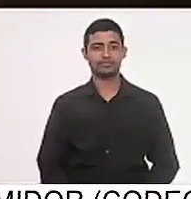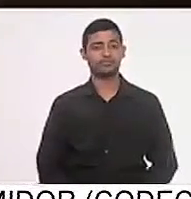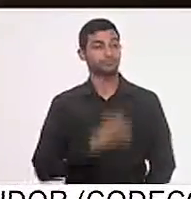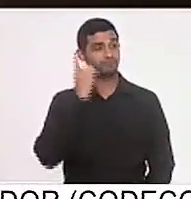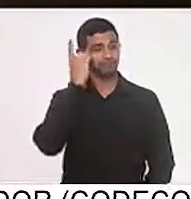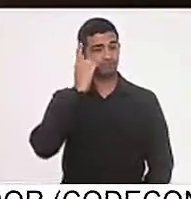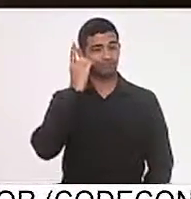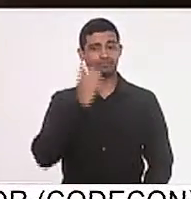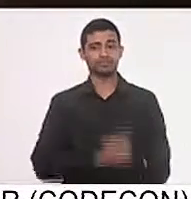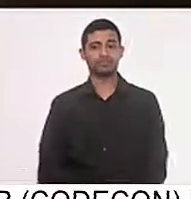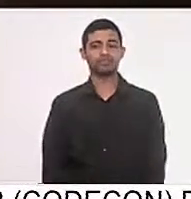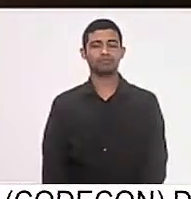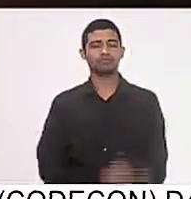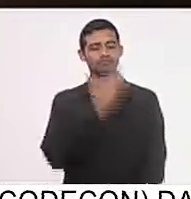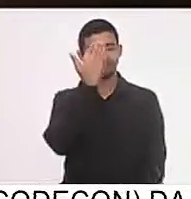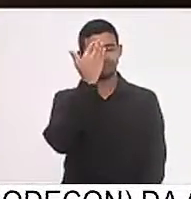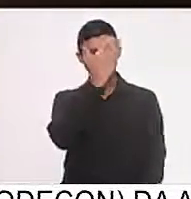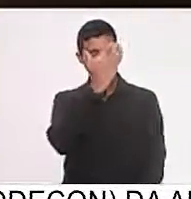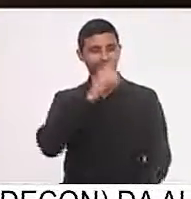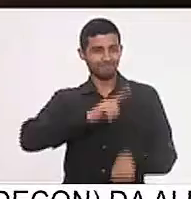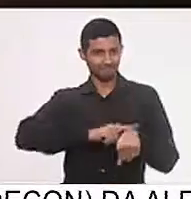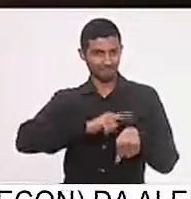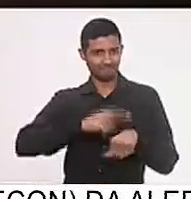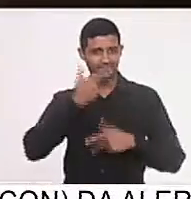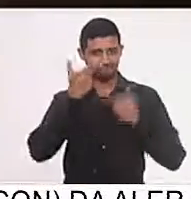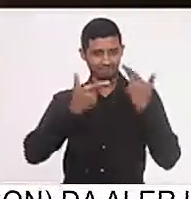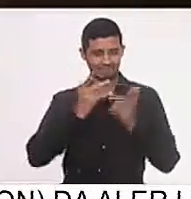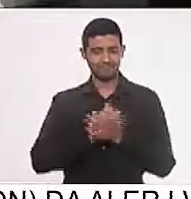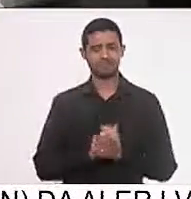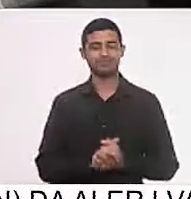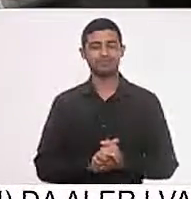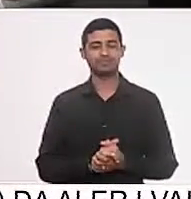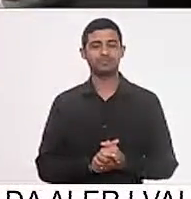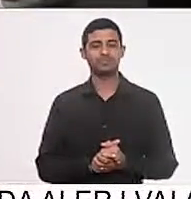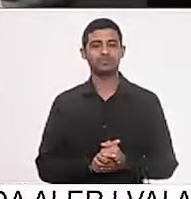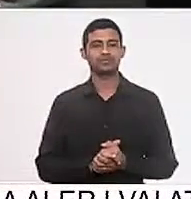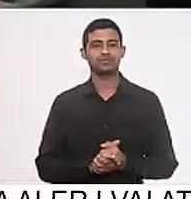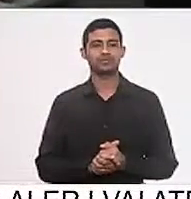Deputado, obrigado pela parte. Só para